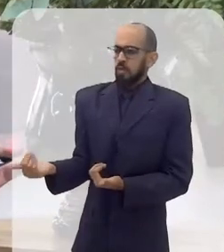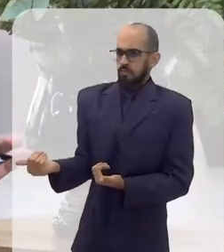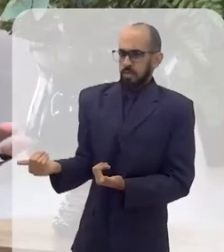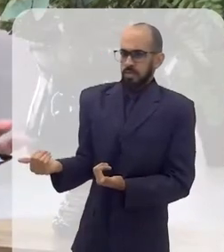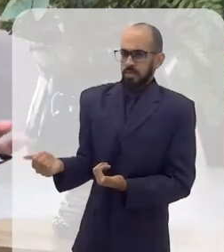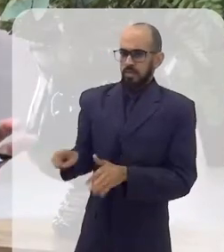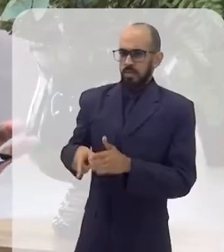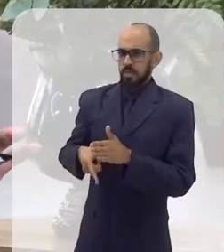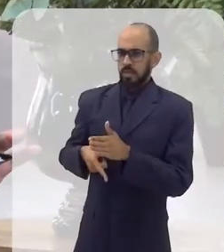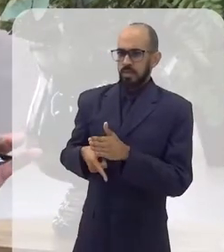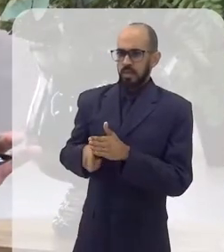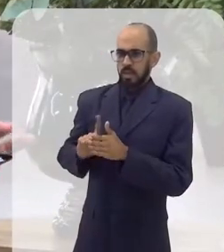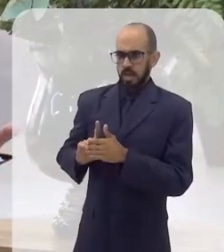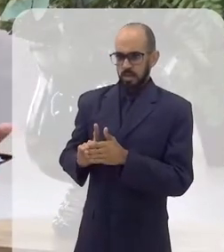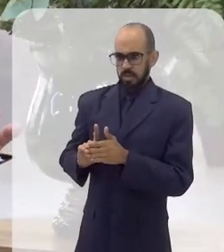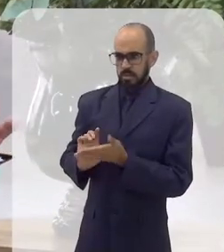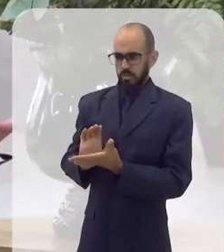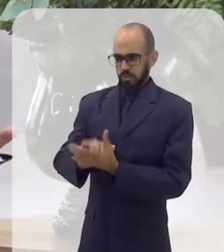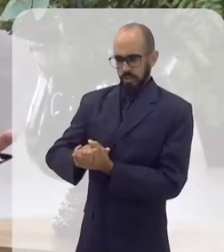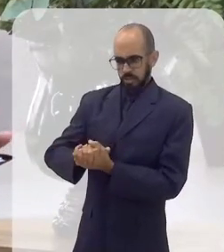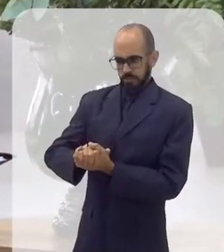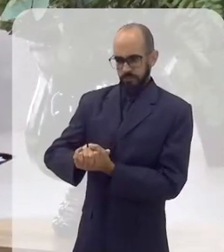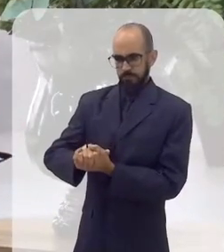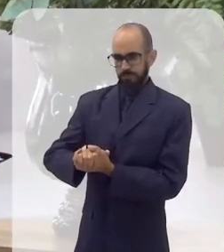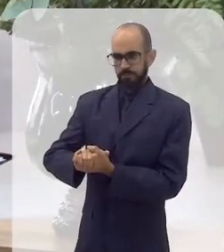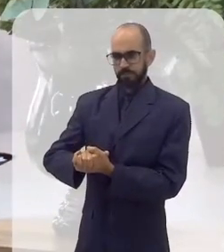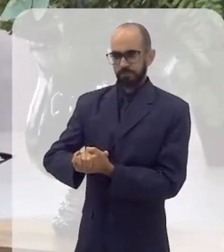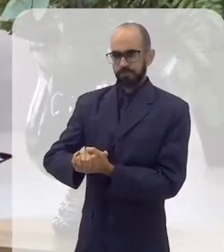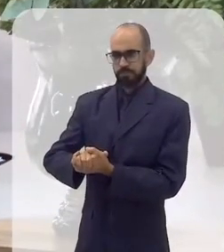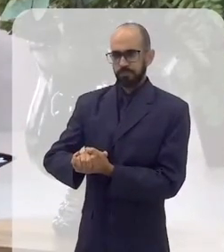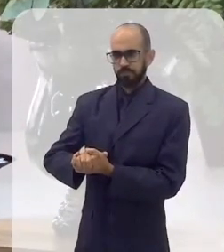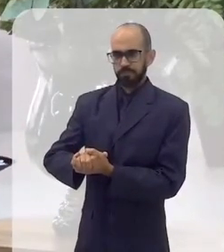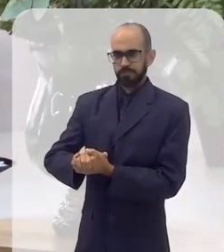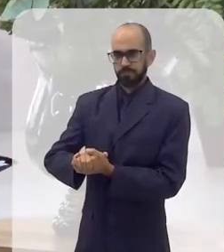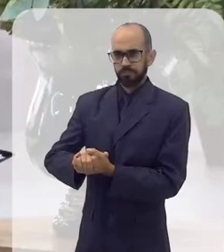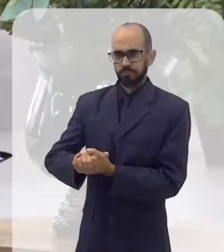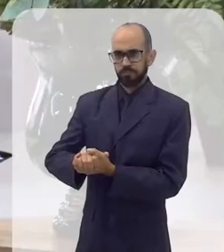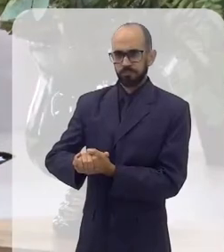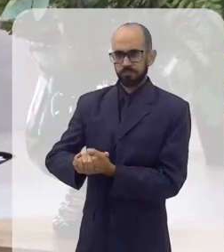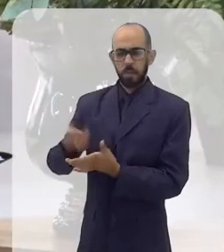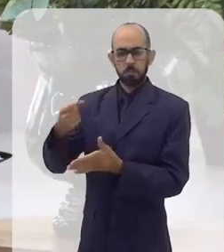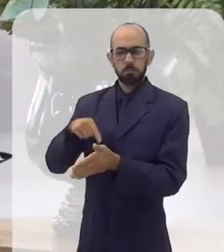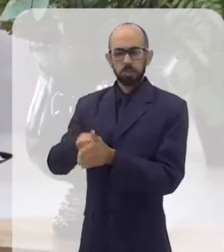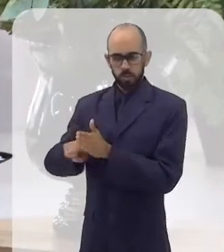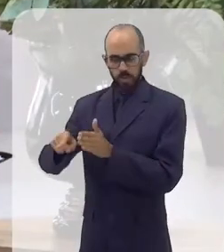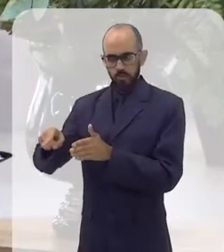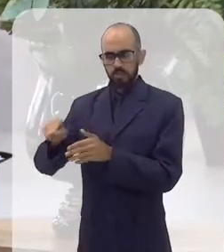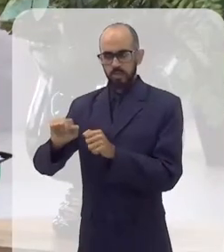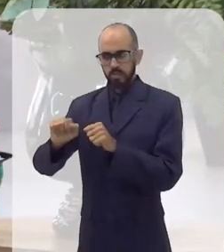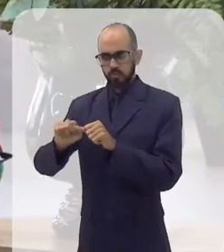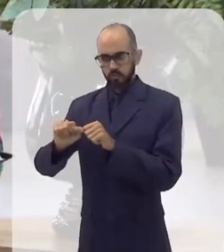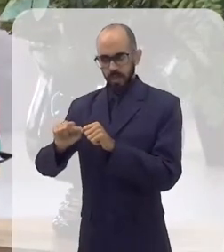O jovem, antes de se casar, vocês fazem